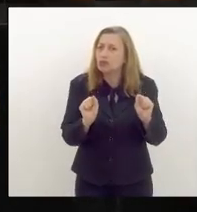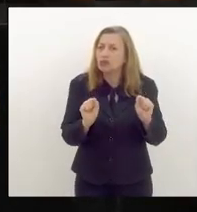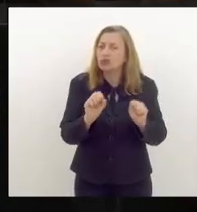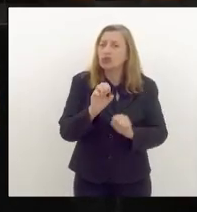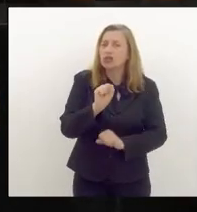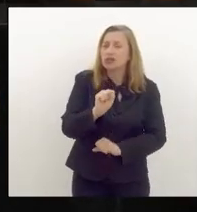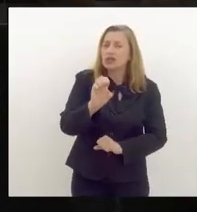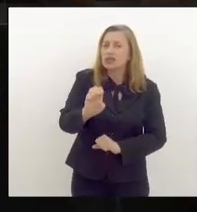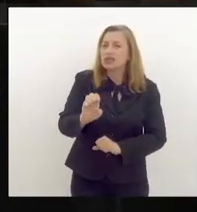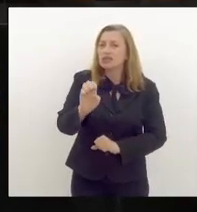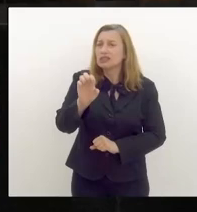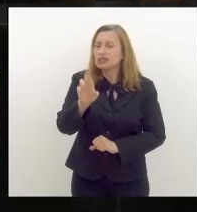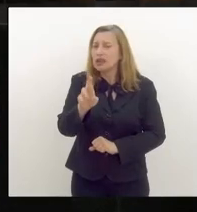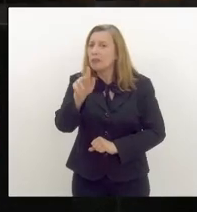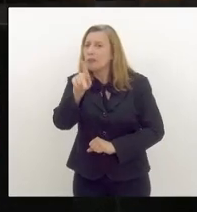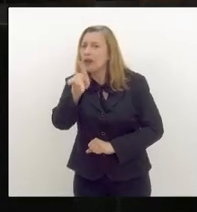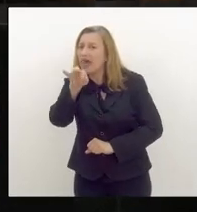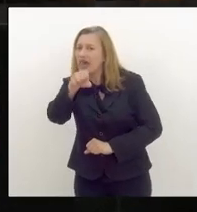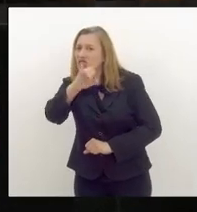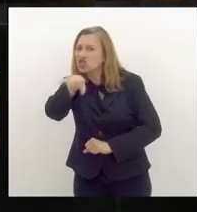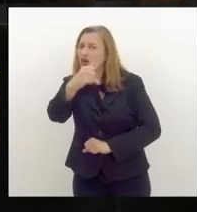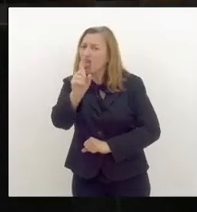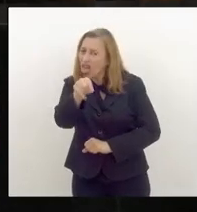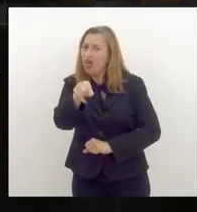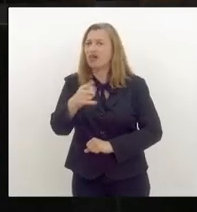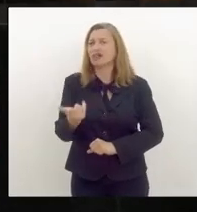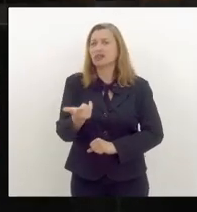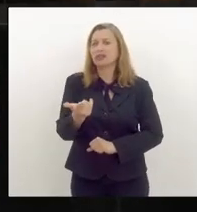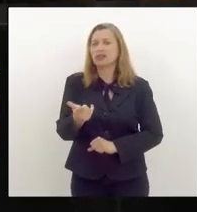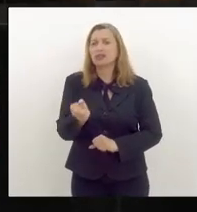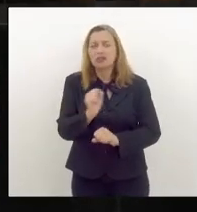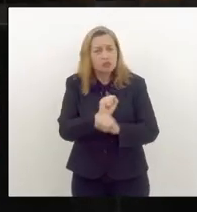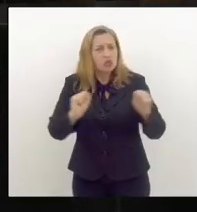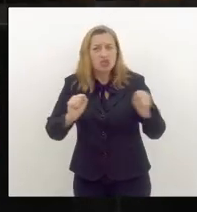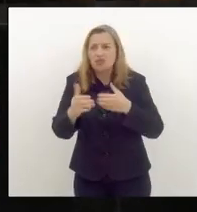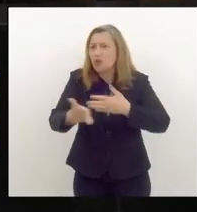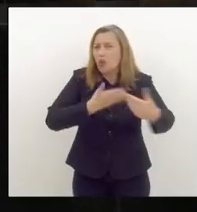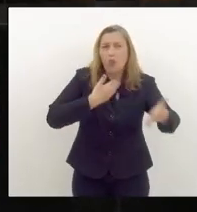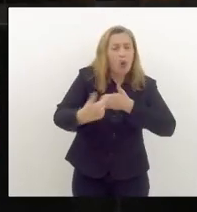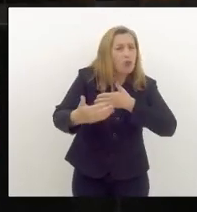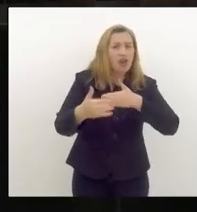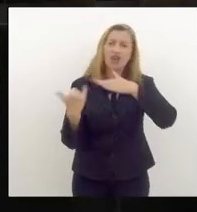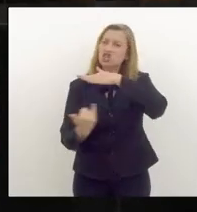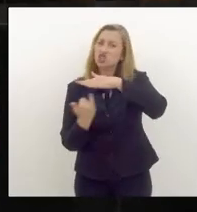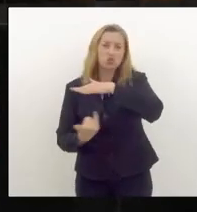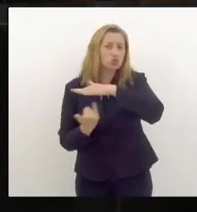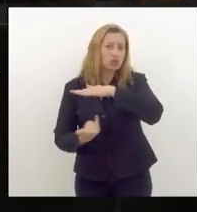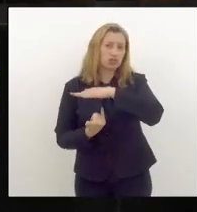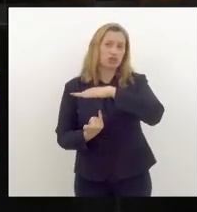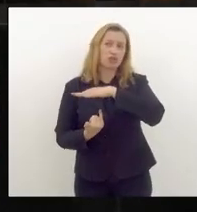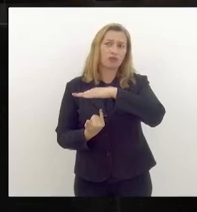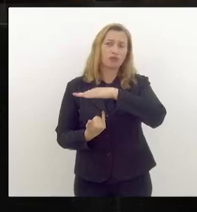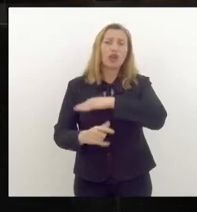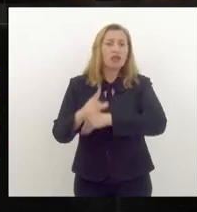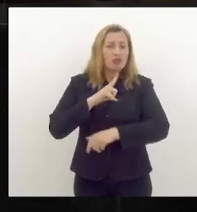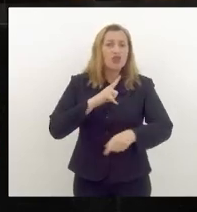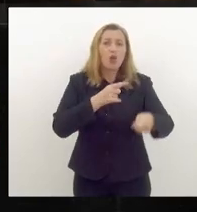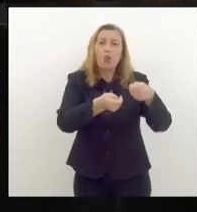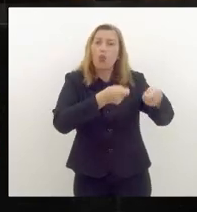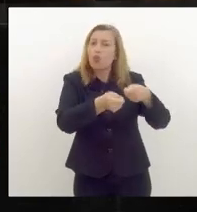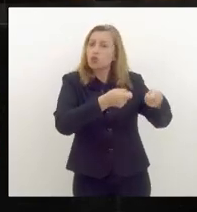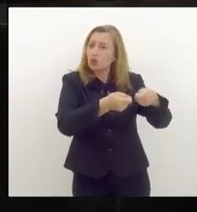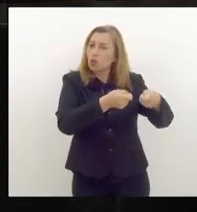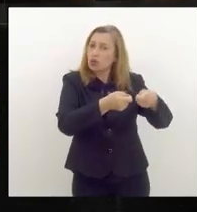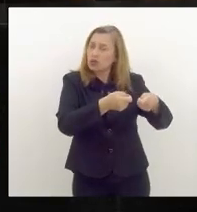aceperj impossível hz é impossível em qualquer instituição tem o controle